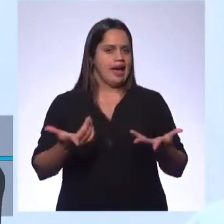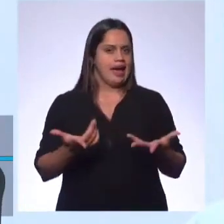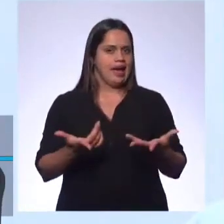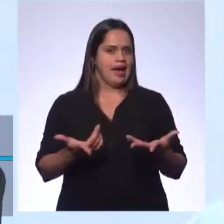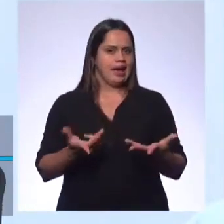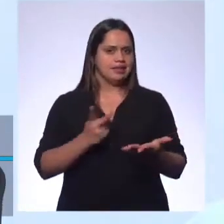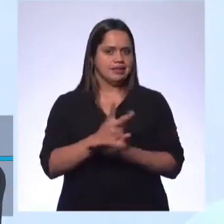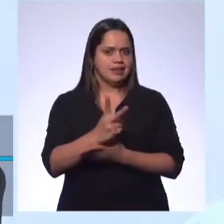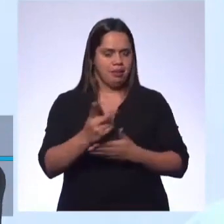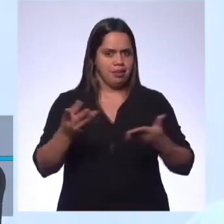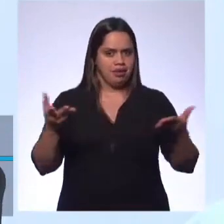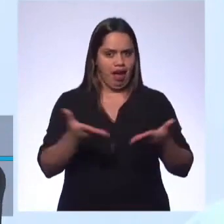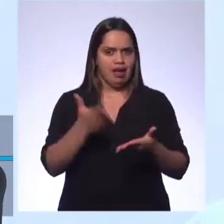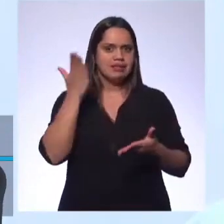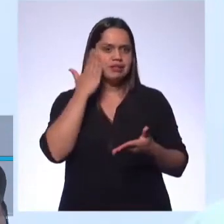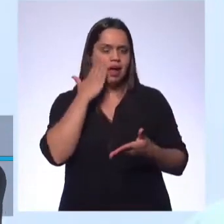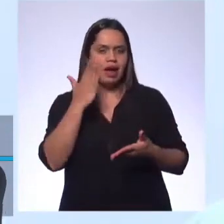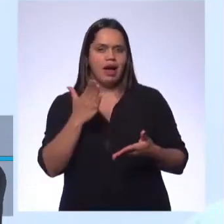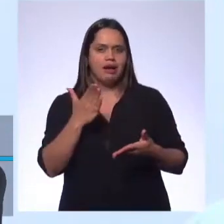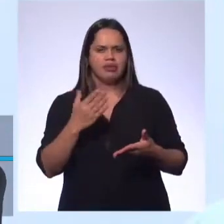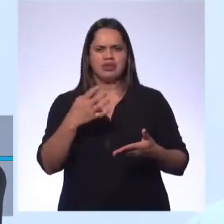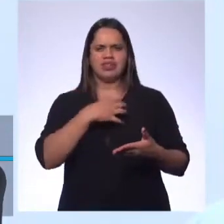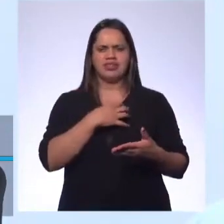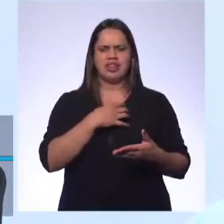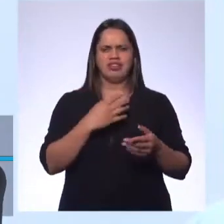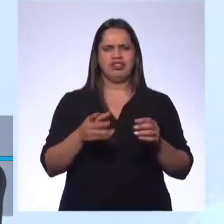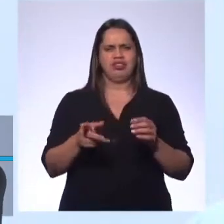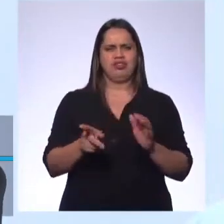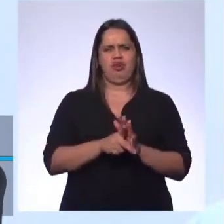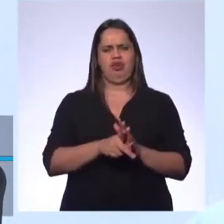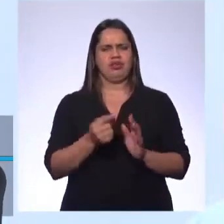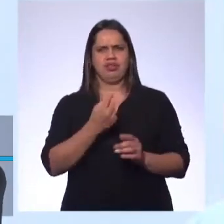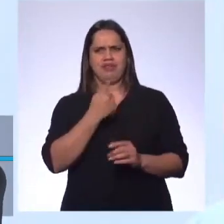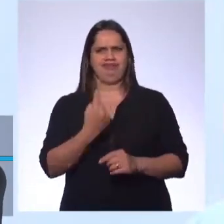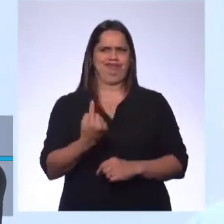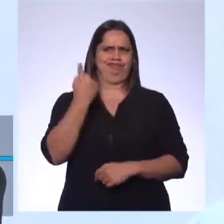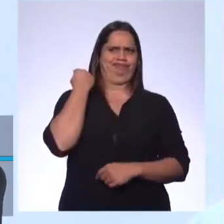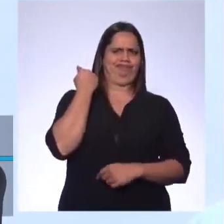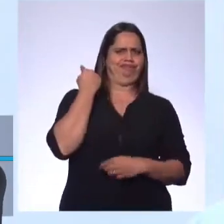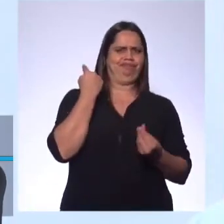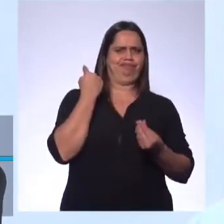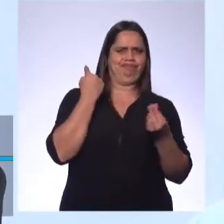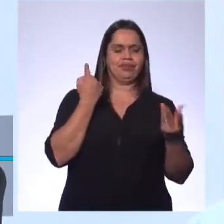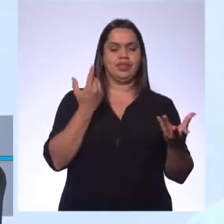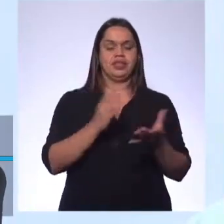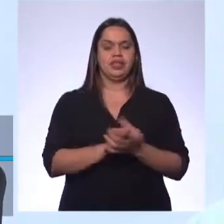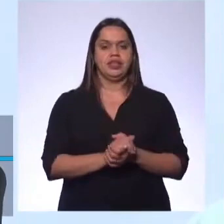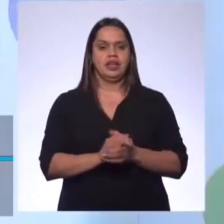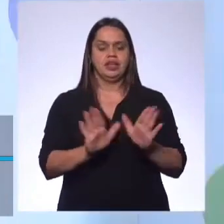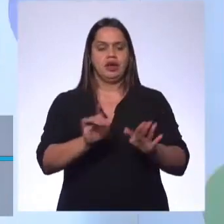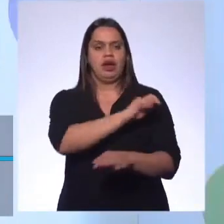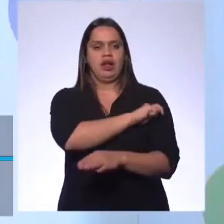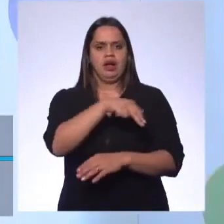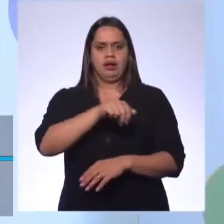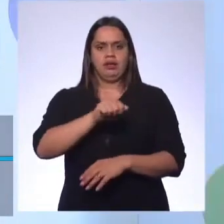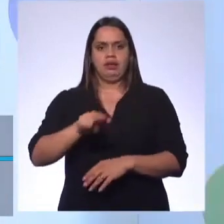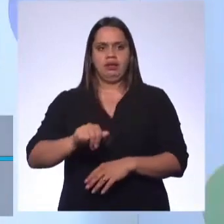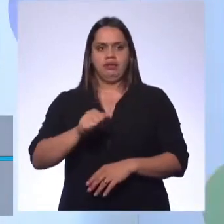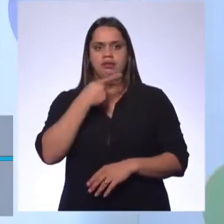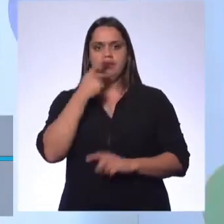estar inteirado, né? Não se sentir para trás. Eu estou tentando traduzir o que vocês estão falando, mas é essa impressão. A aluna Ana